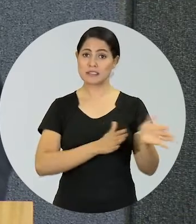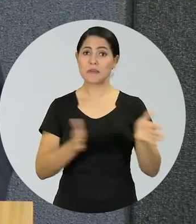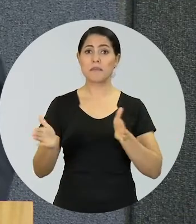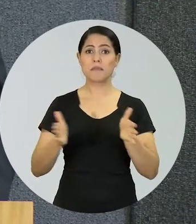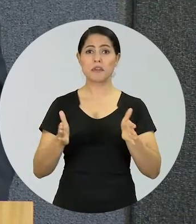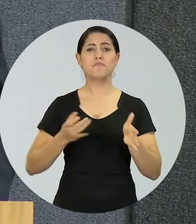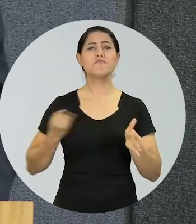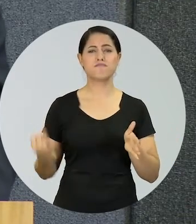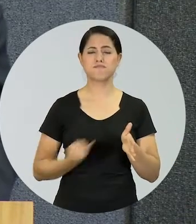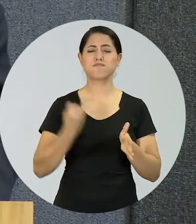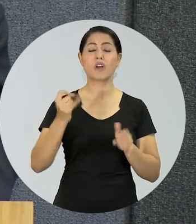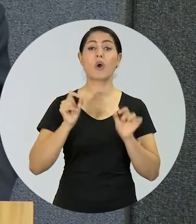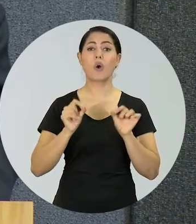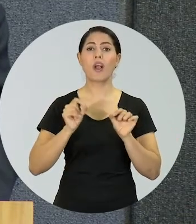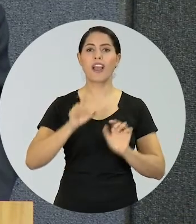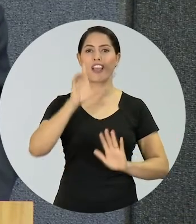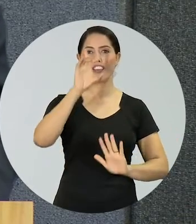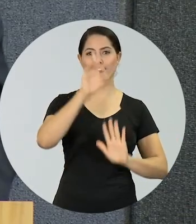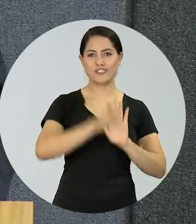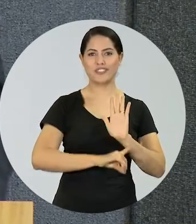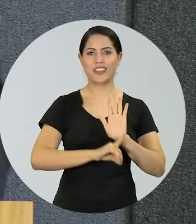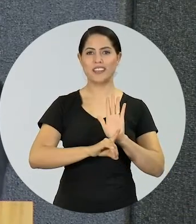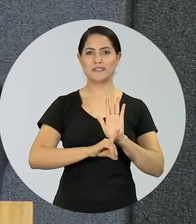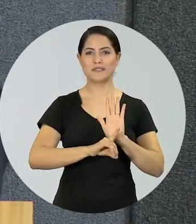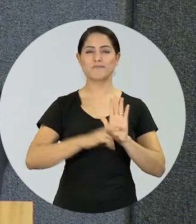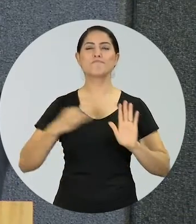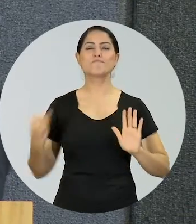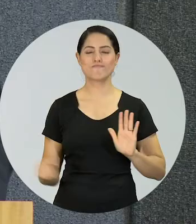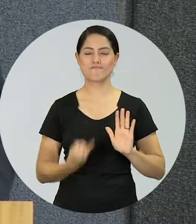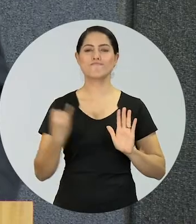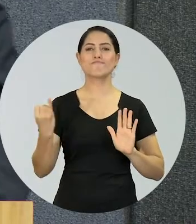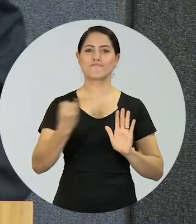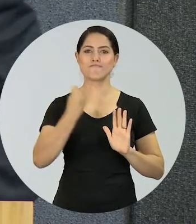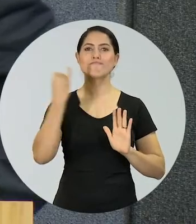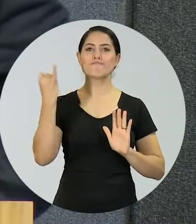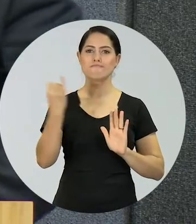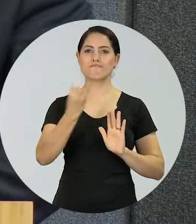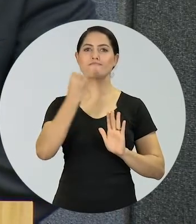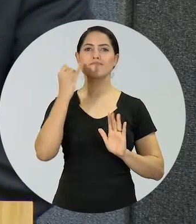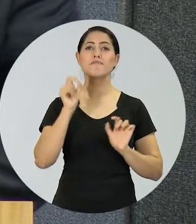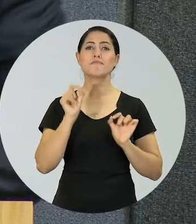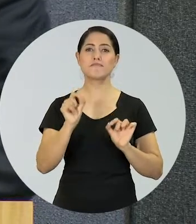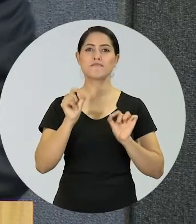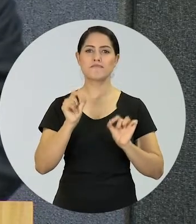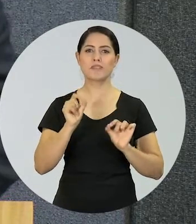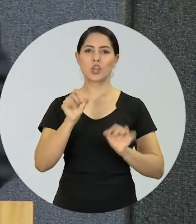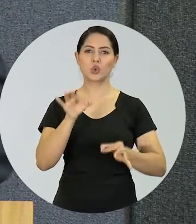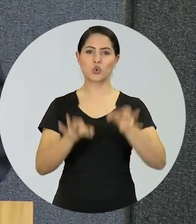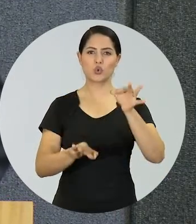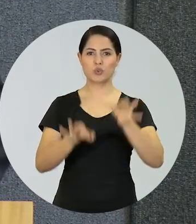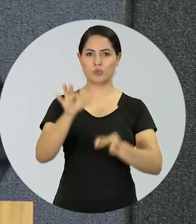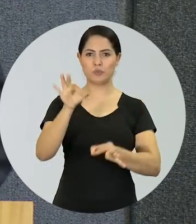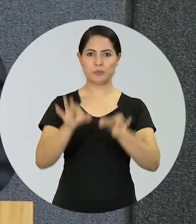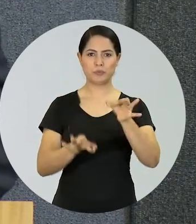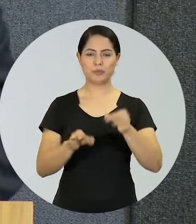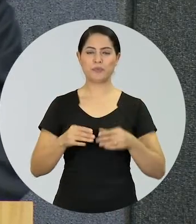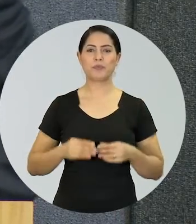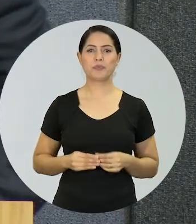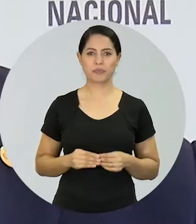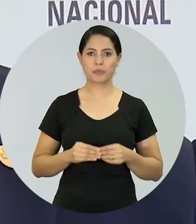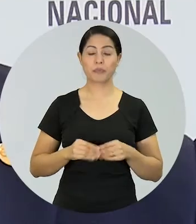tempos: o direito e a sua estética, que é a estética do